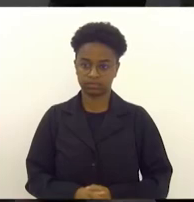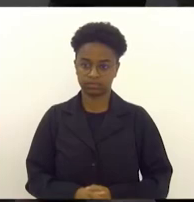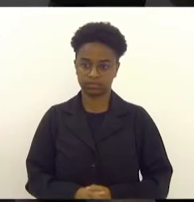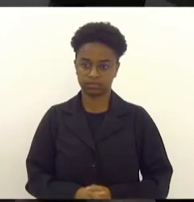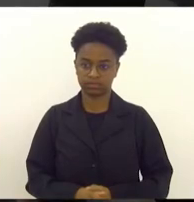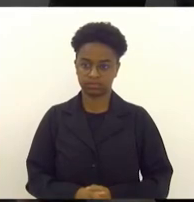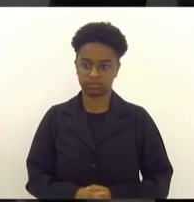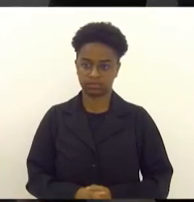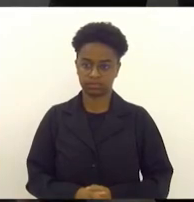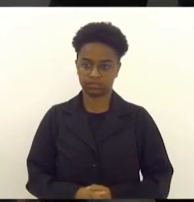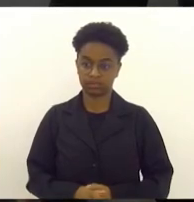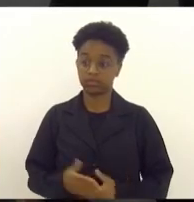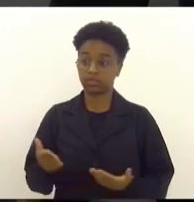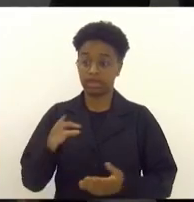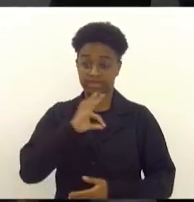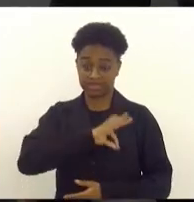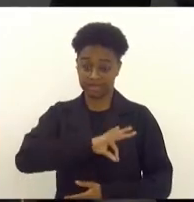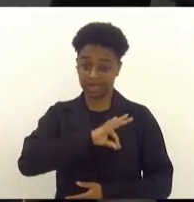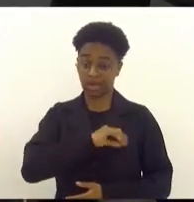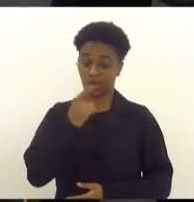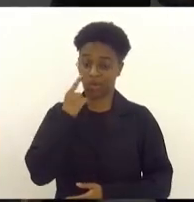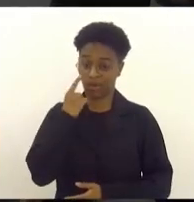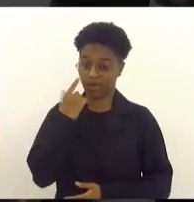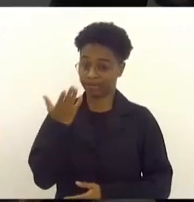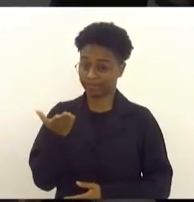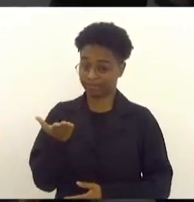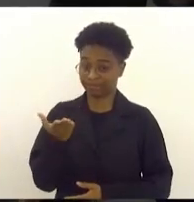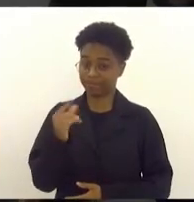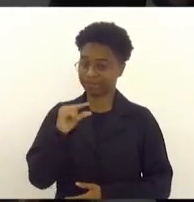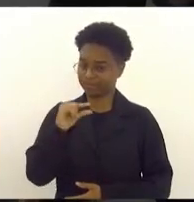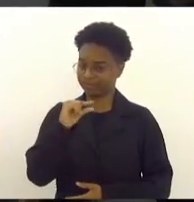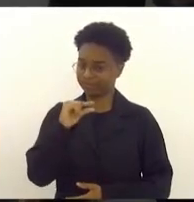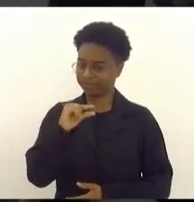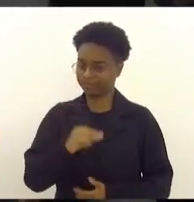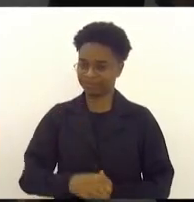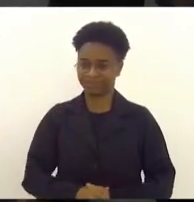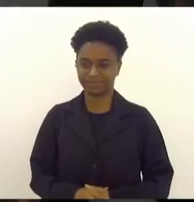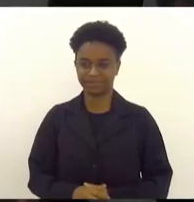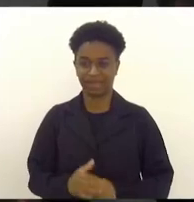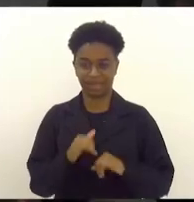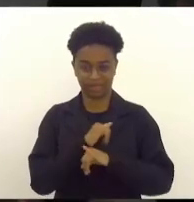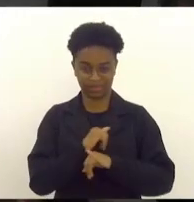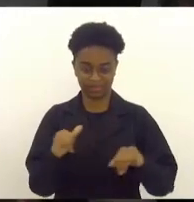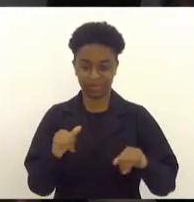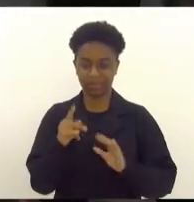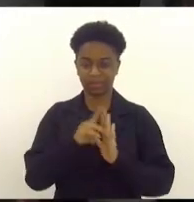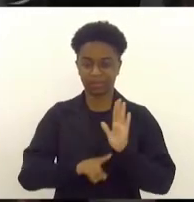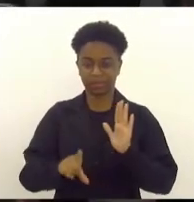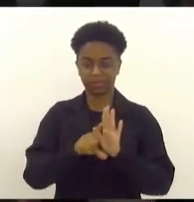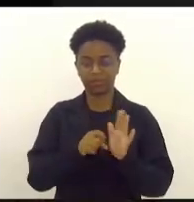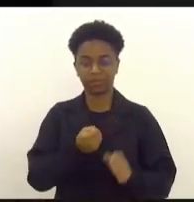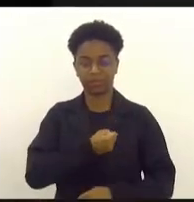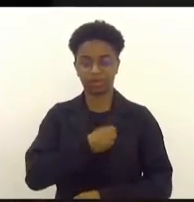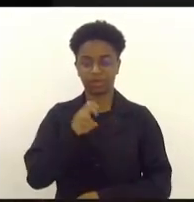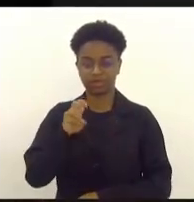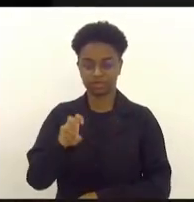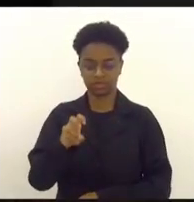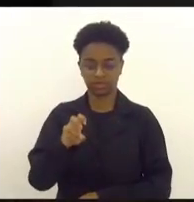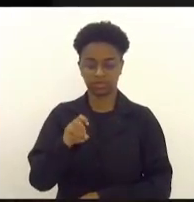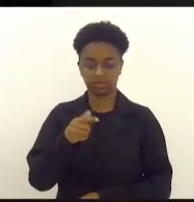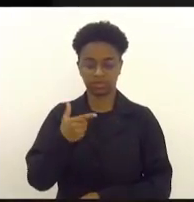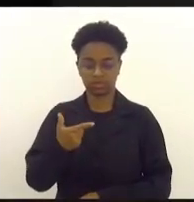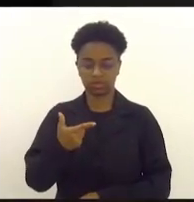minc e o salário desse tamanhinho anuncio projeto de lei número